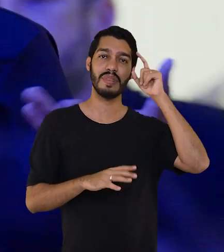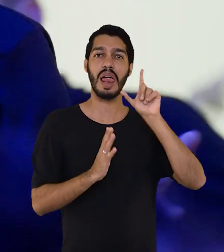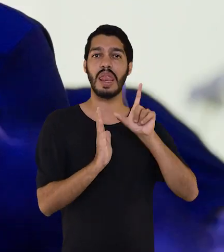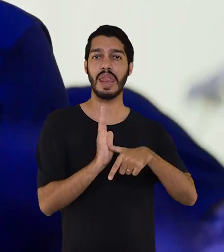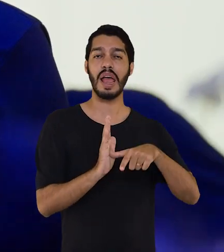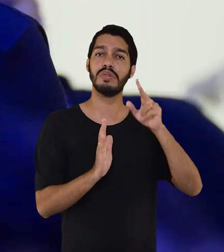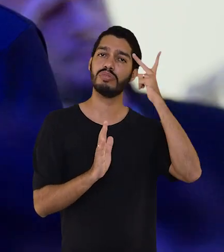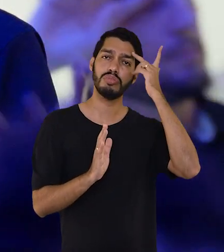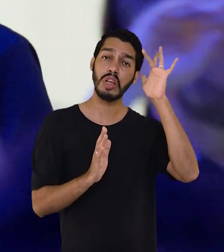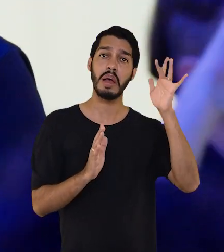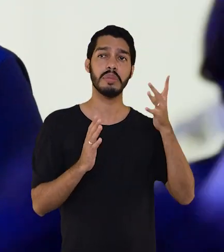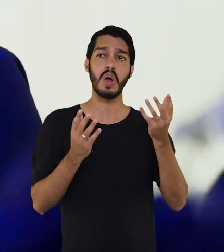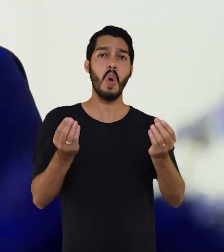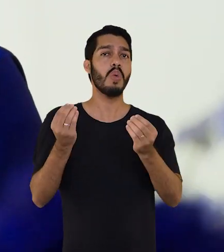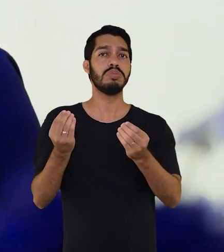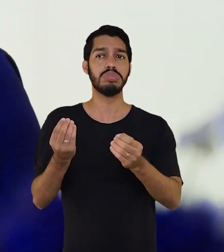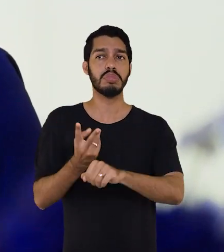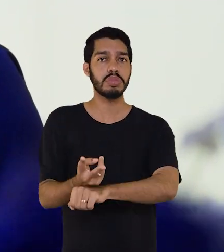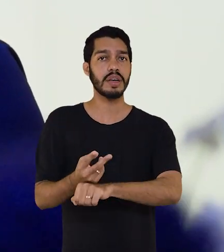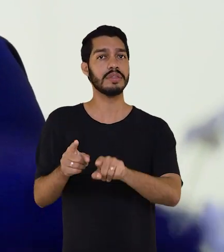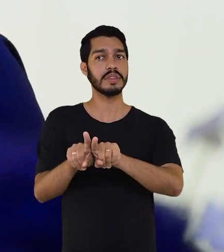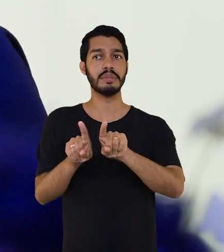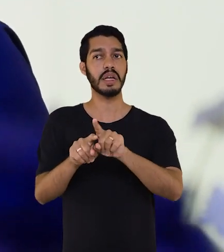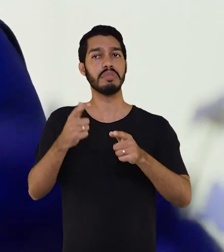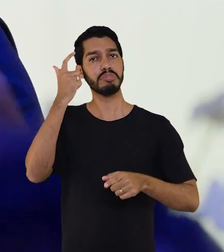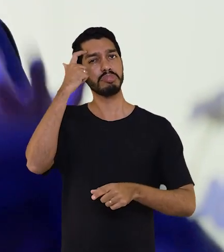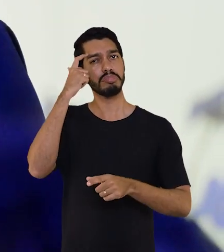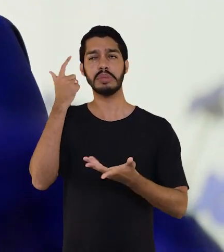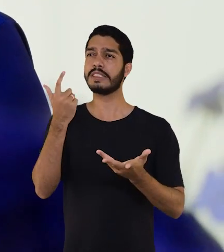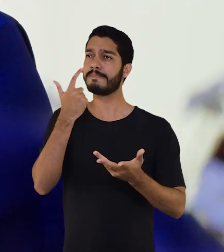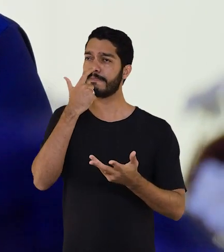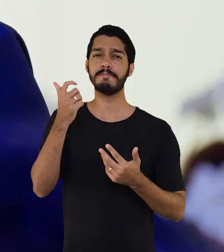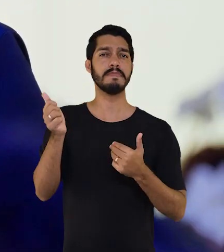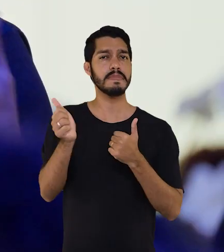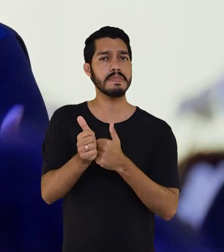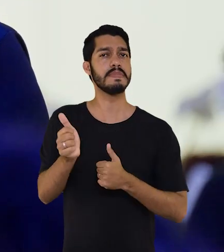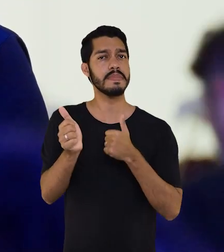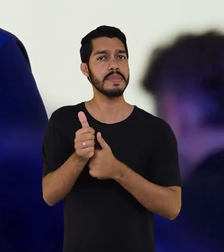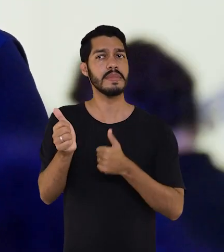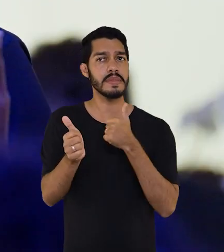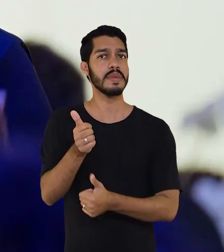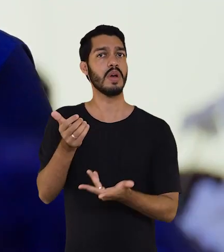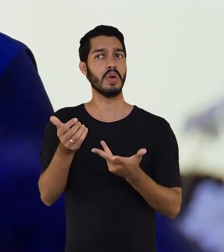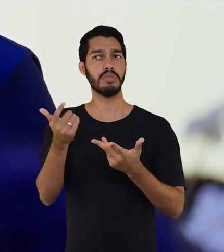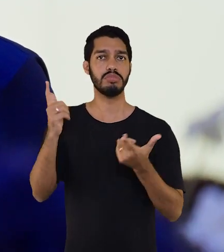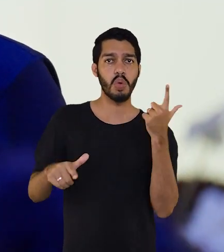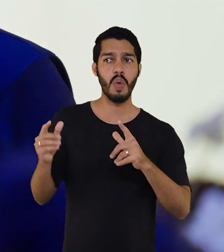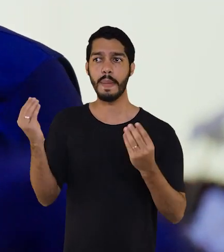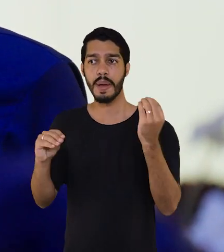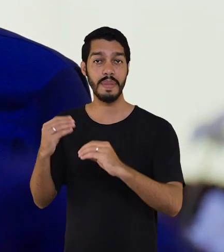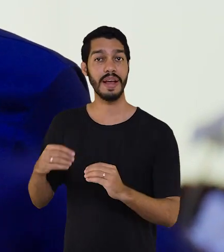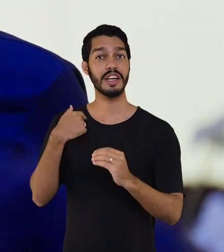têm aonde buscar e nem a cabeça de inovação para questionar a história, desmontar, remontar